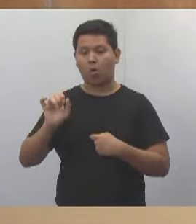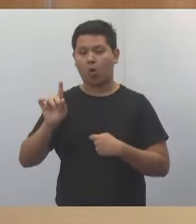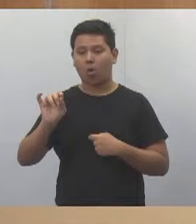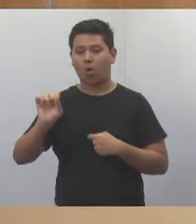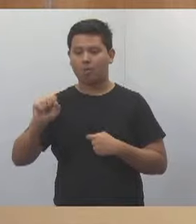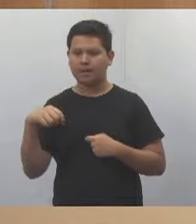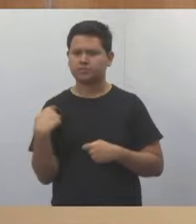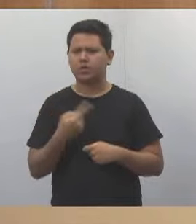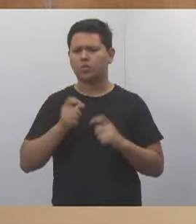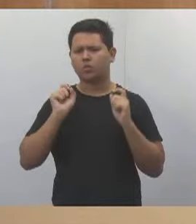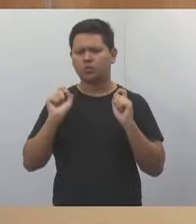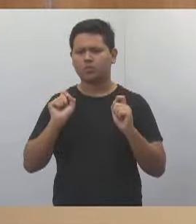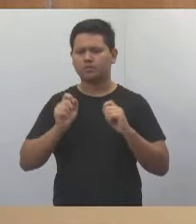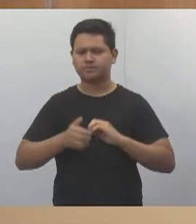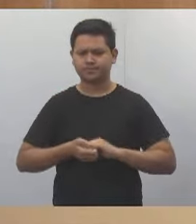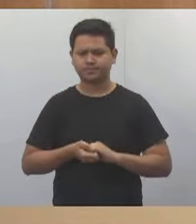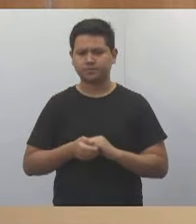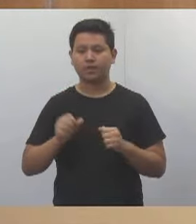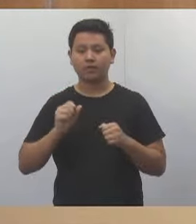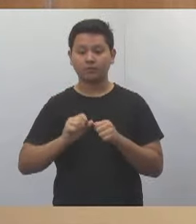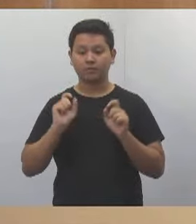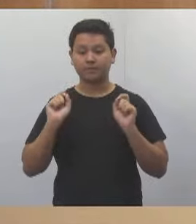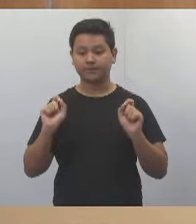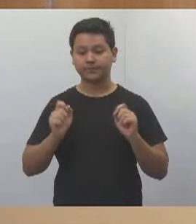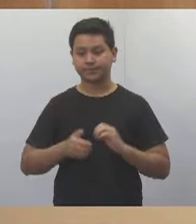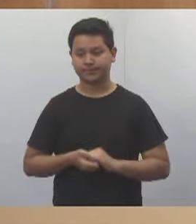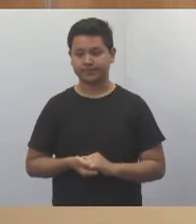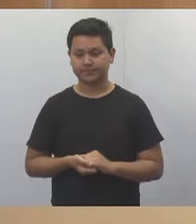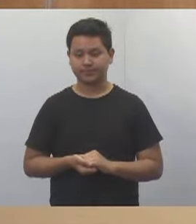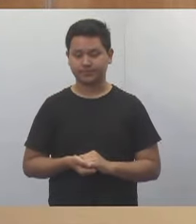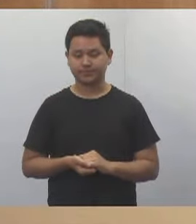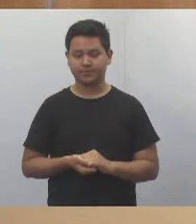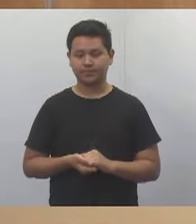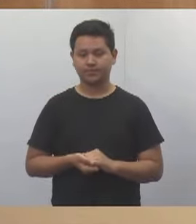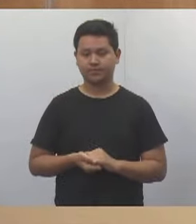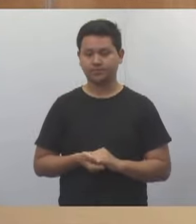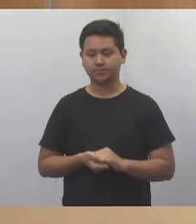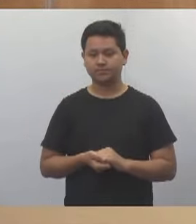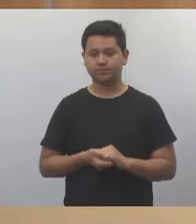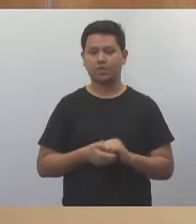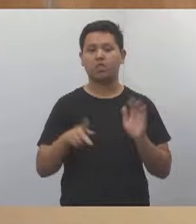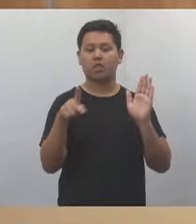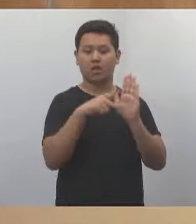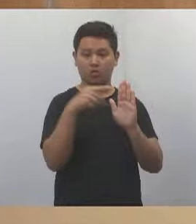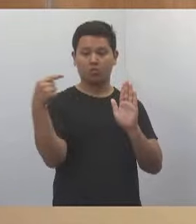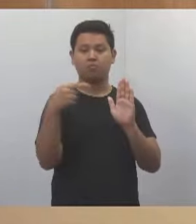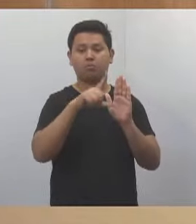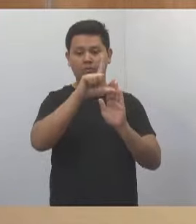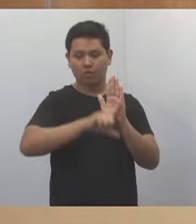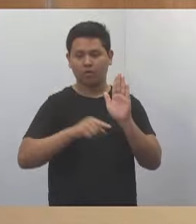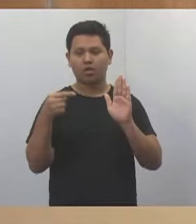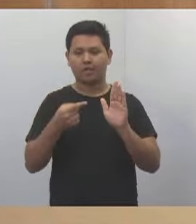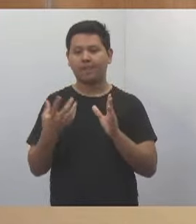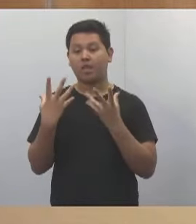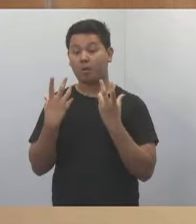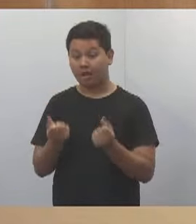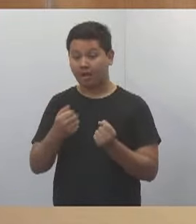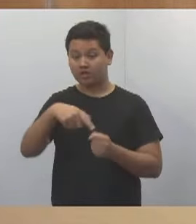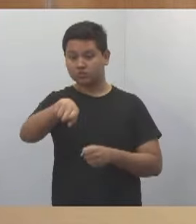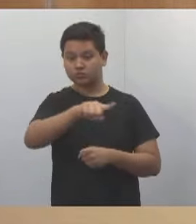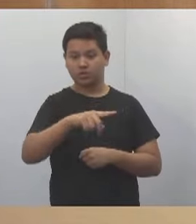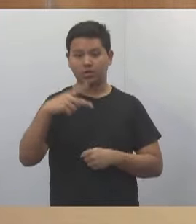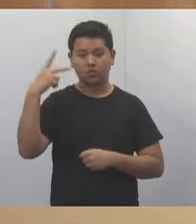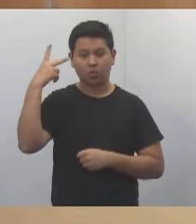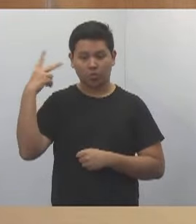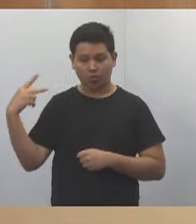nós estamos fazendo, através desse projeto de lei, se for aceito pelos senhores,